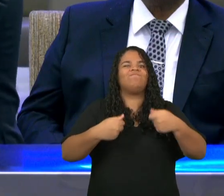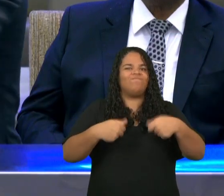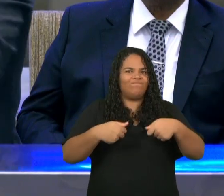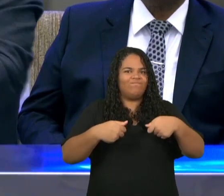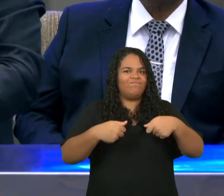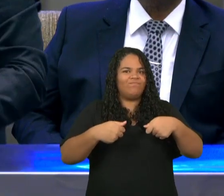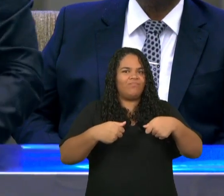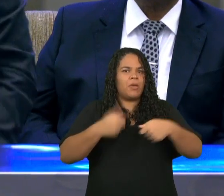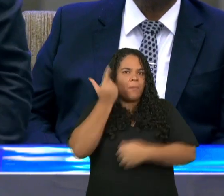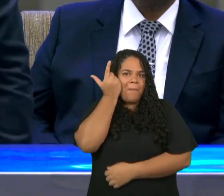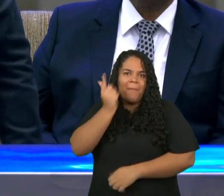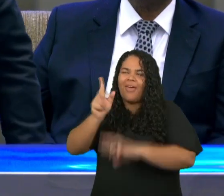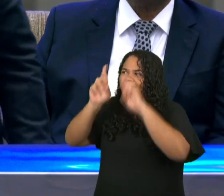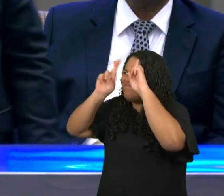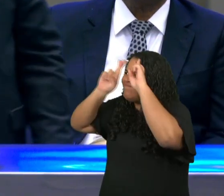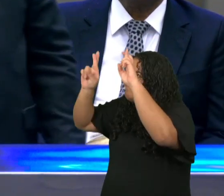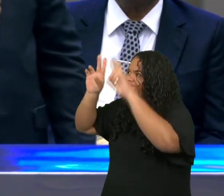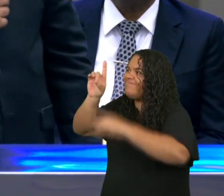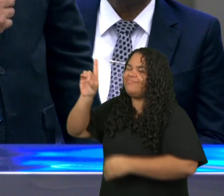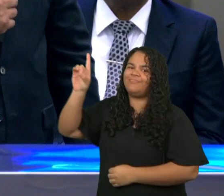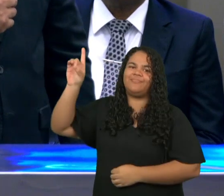honra.